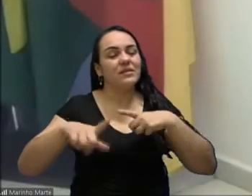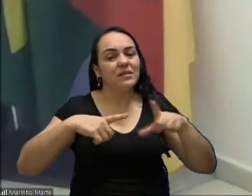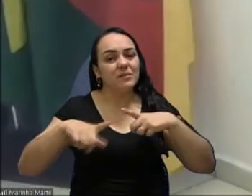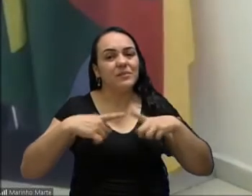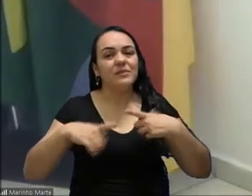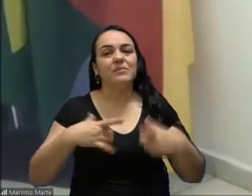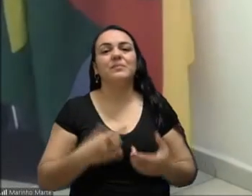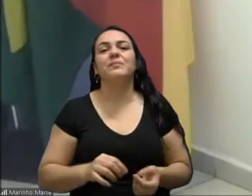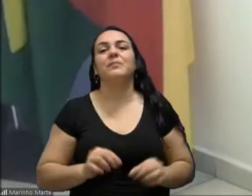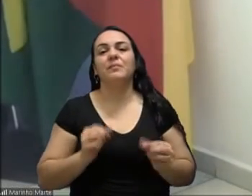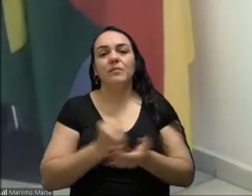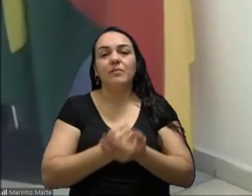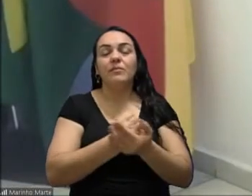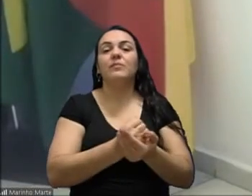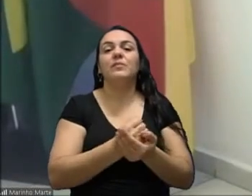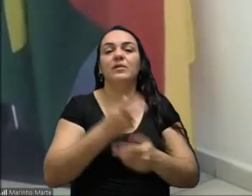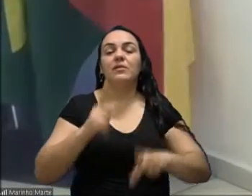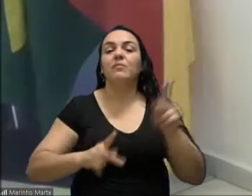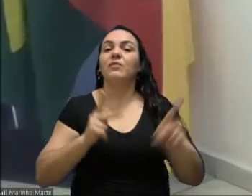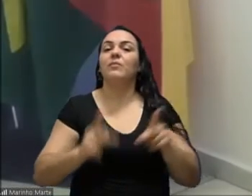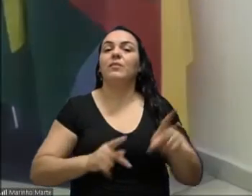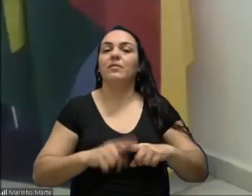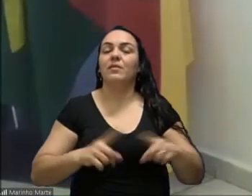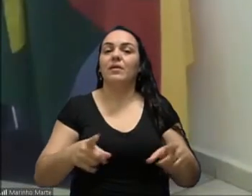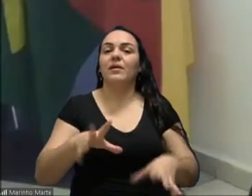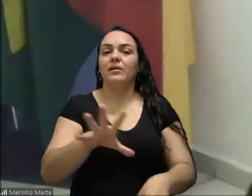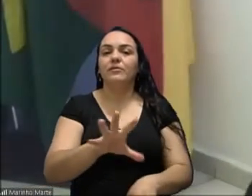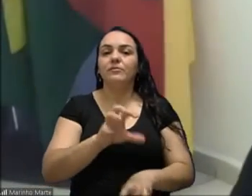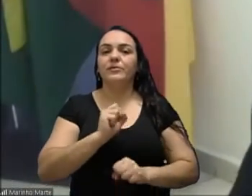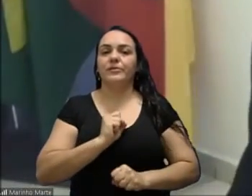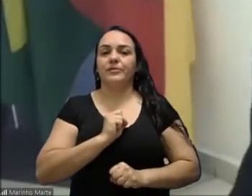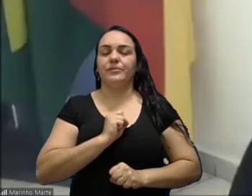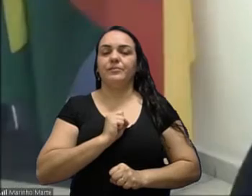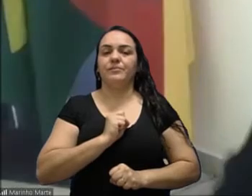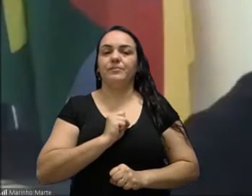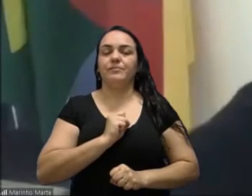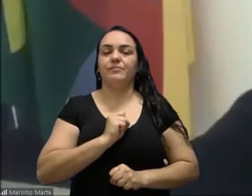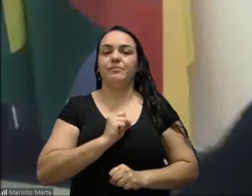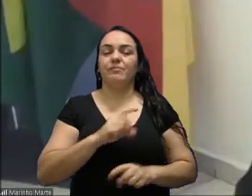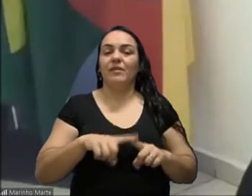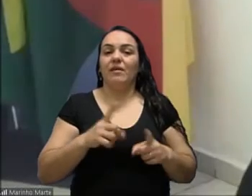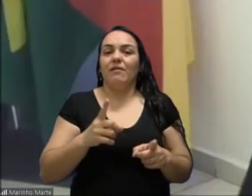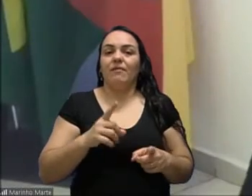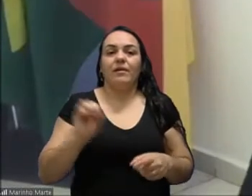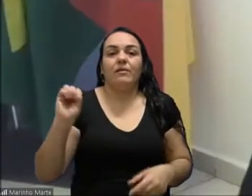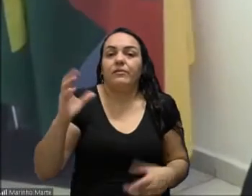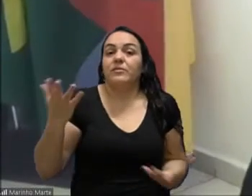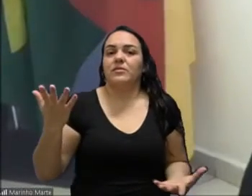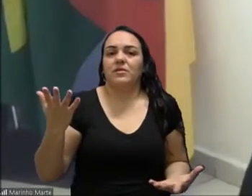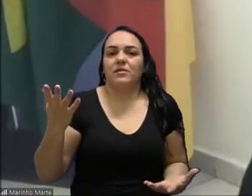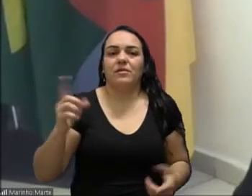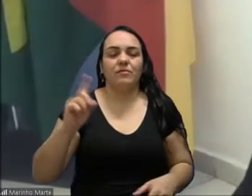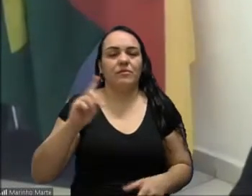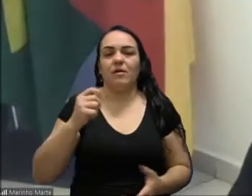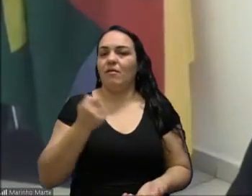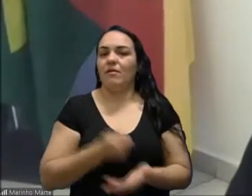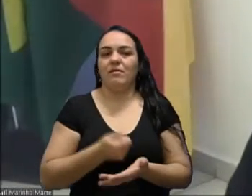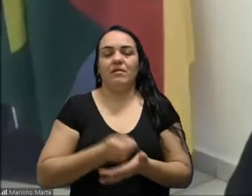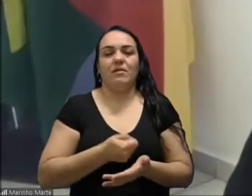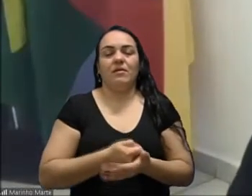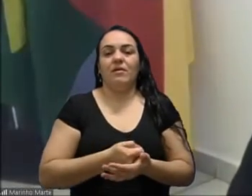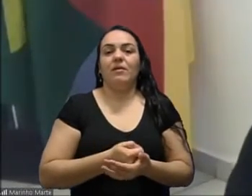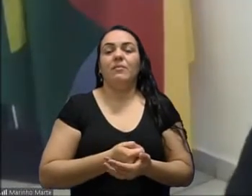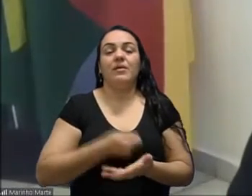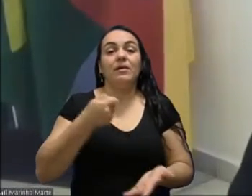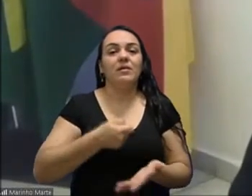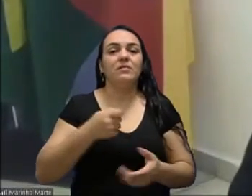é contaminada e é acidental não ela está cumprindo o trabalho dela a